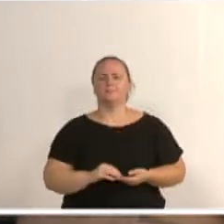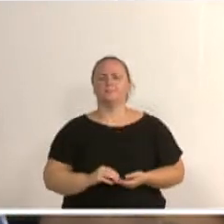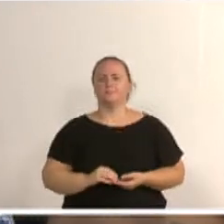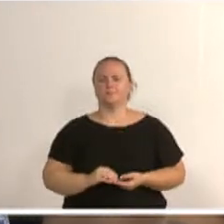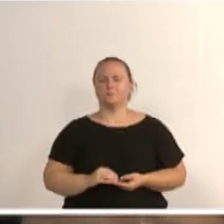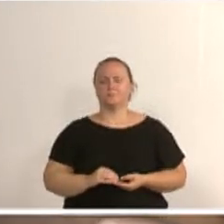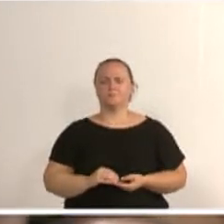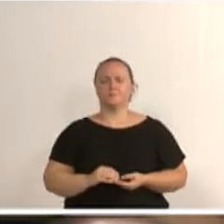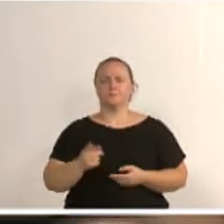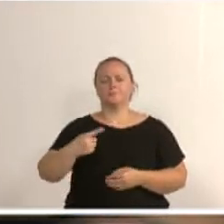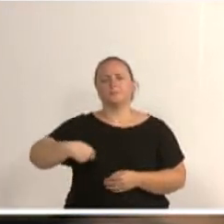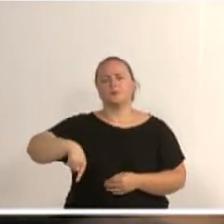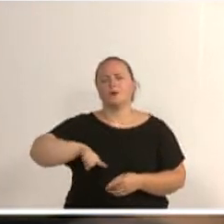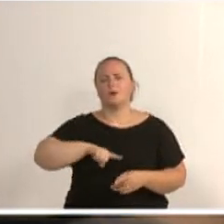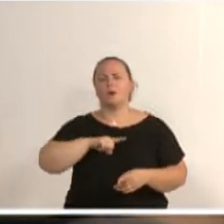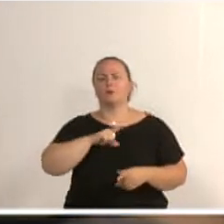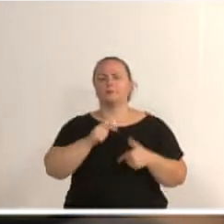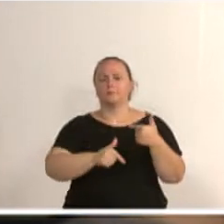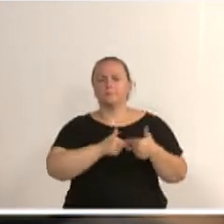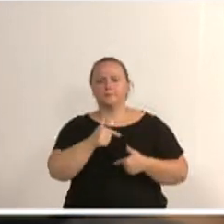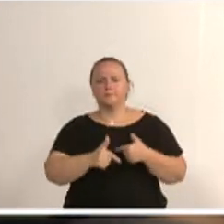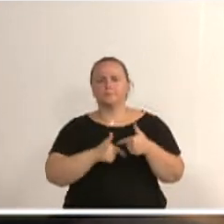andamos de